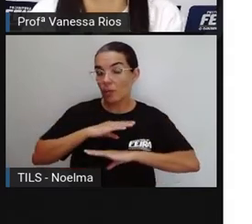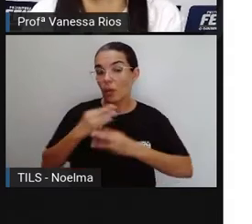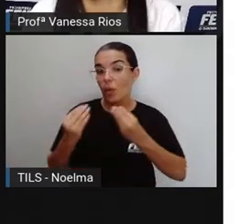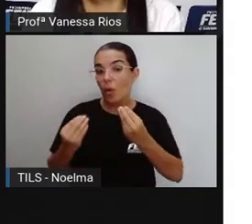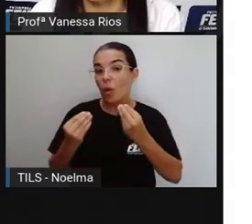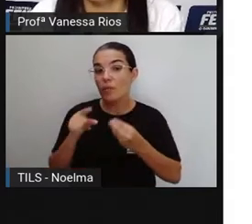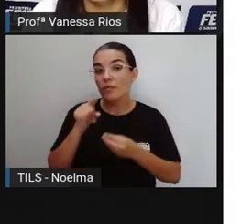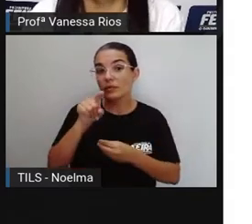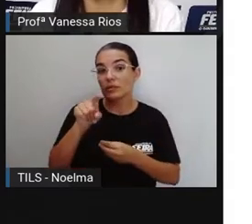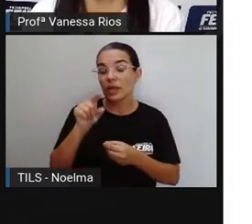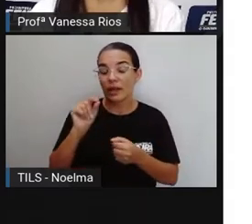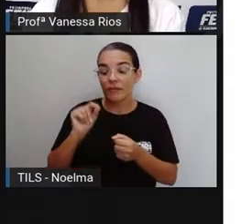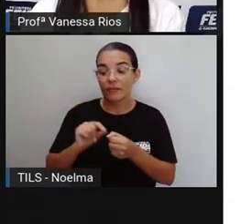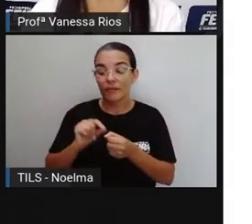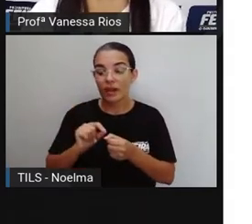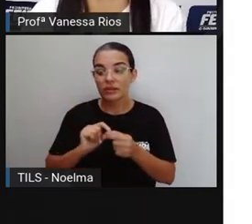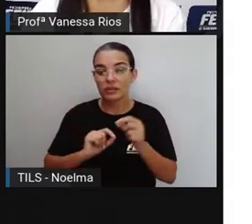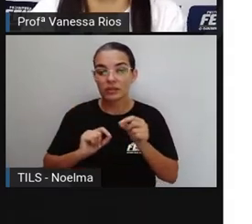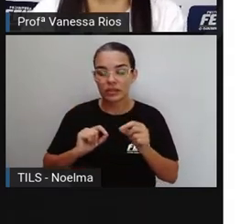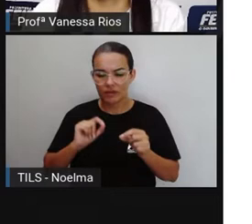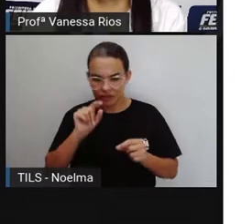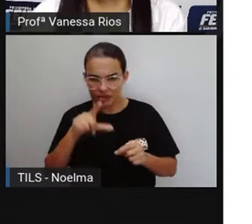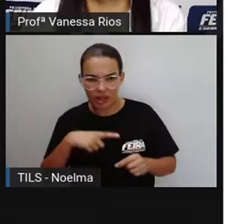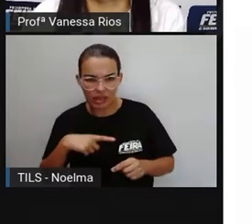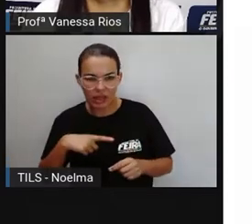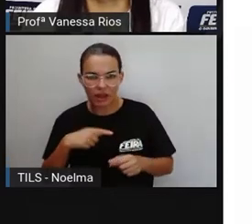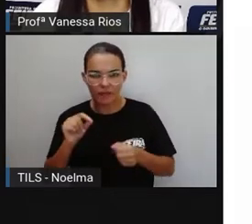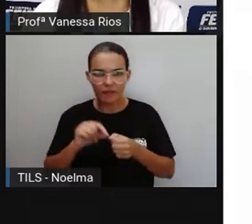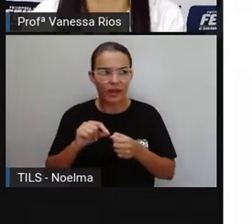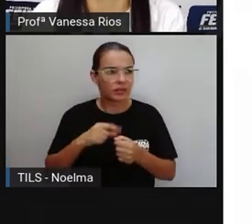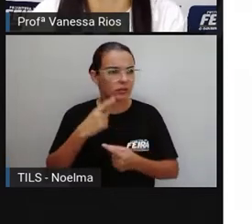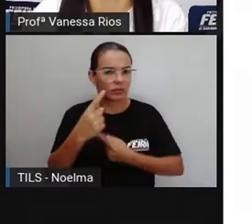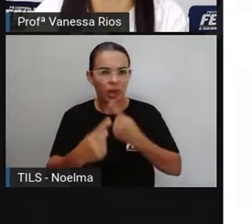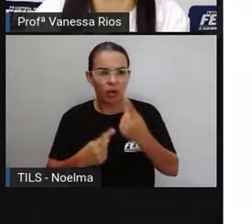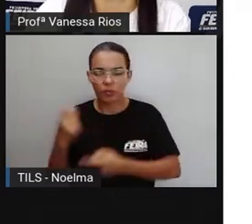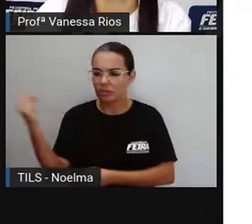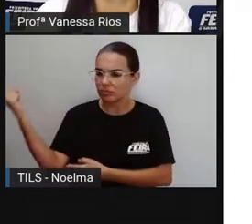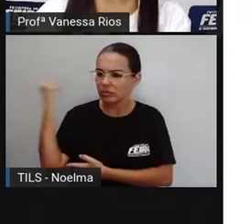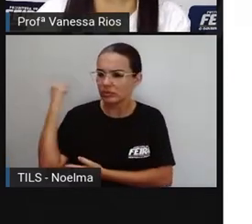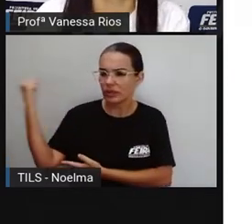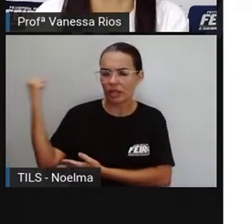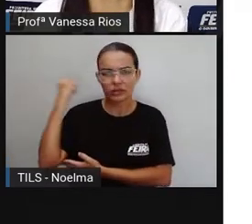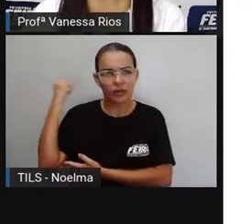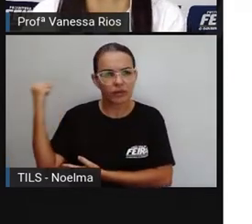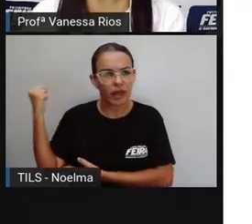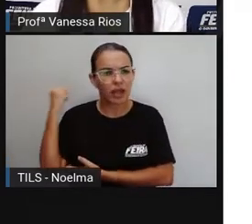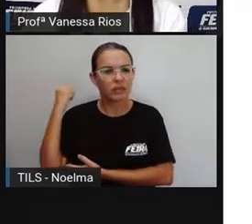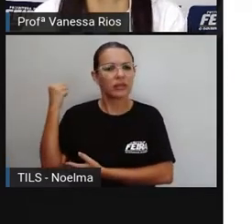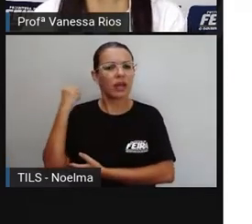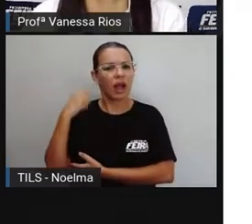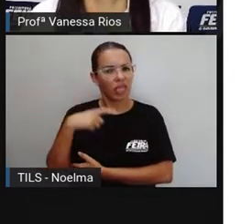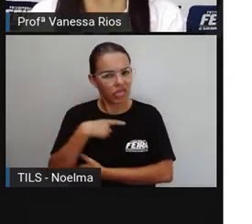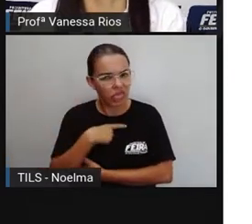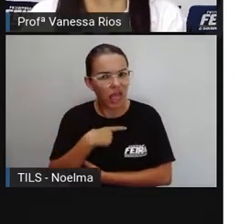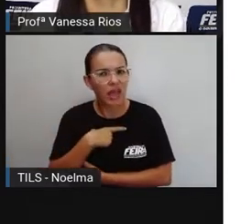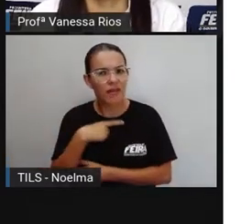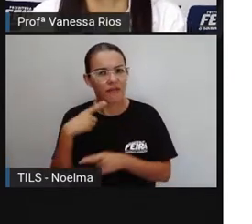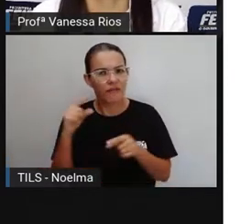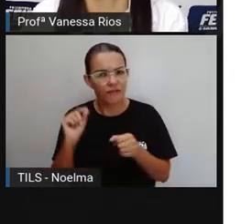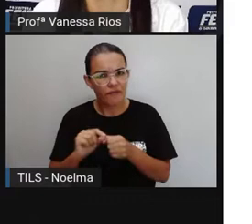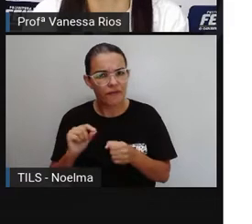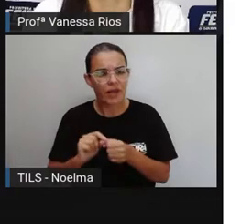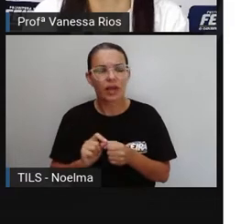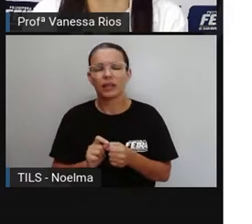nessa situação? Você tem praticado exercícios físicos, atividades físicas, tem